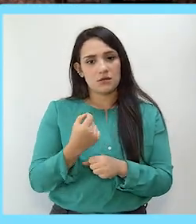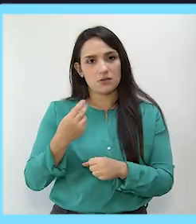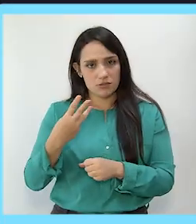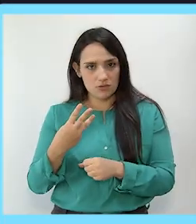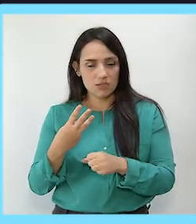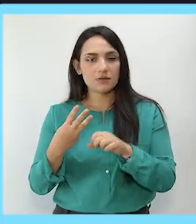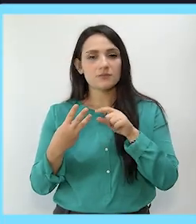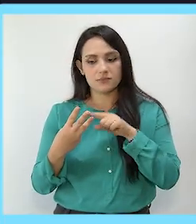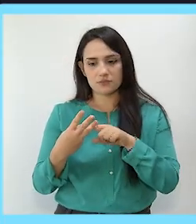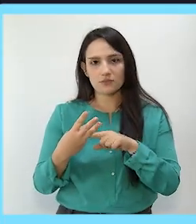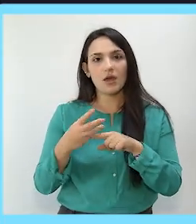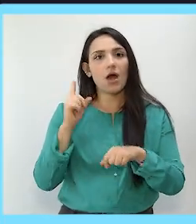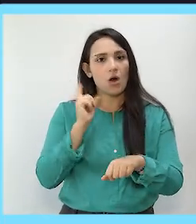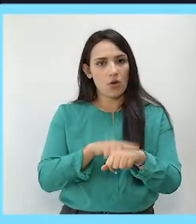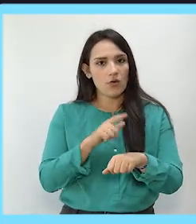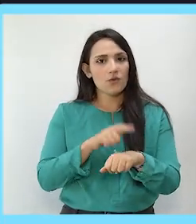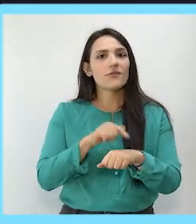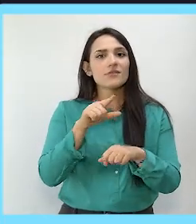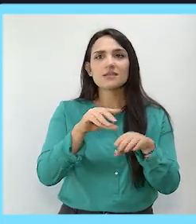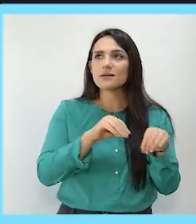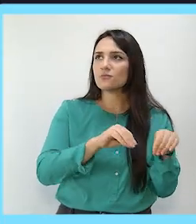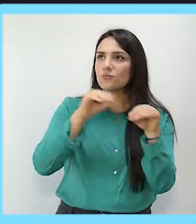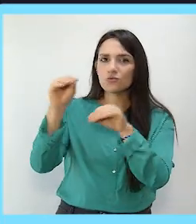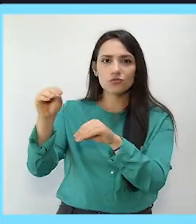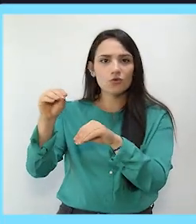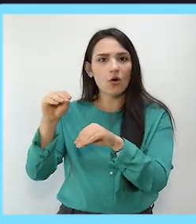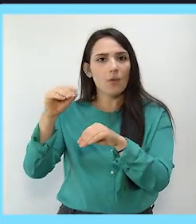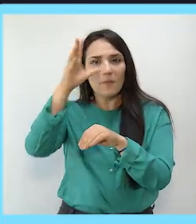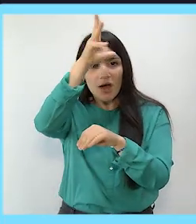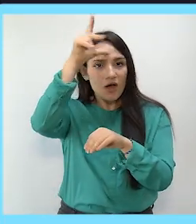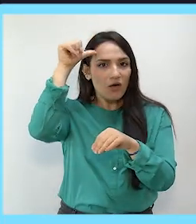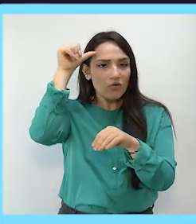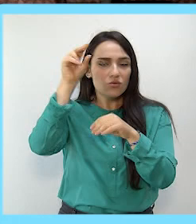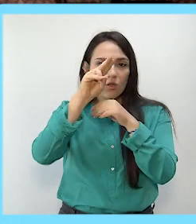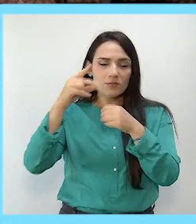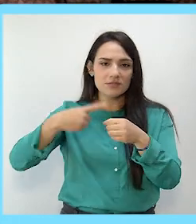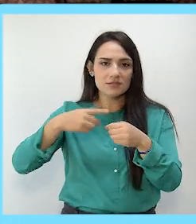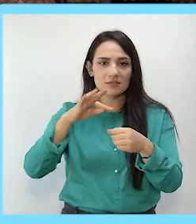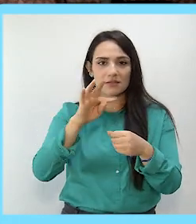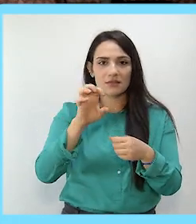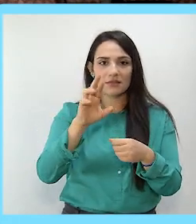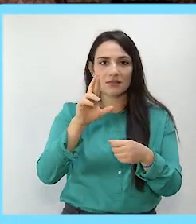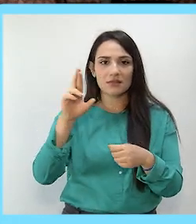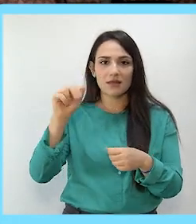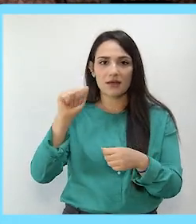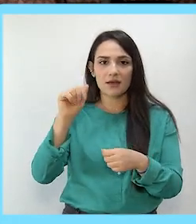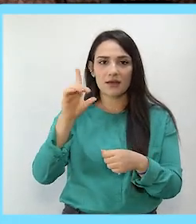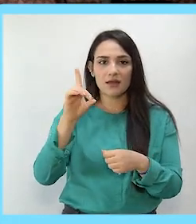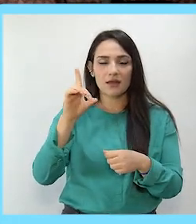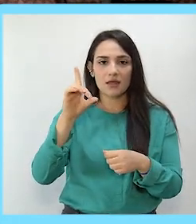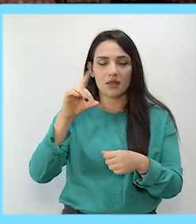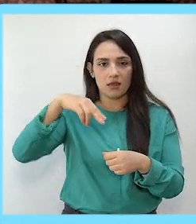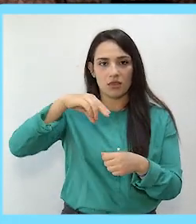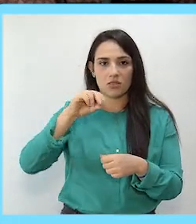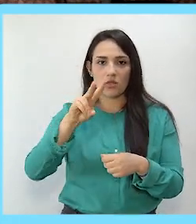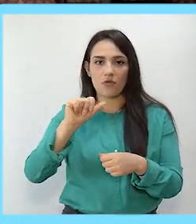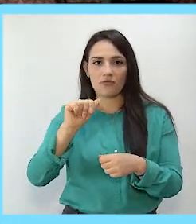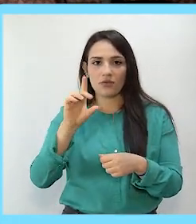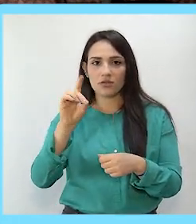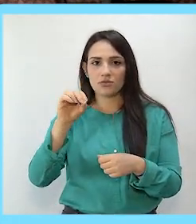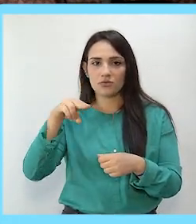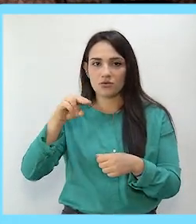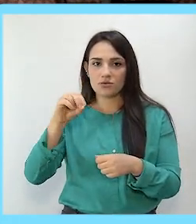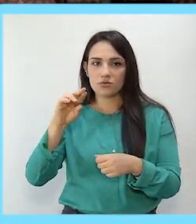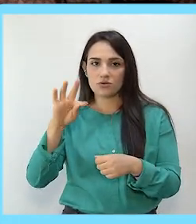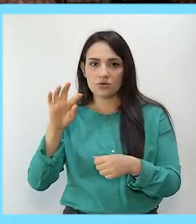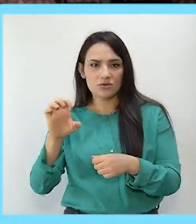2003. Então vamos contar um pouco essa tua ida para o Mato Grosso. Qual é o nome da cidade mesmo? Terra Nova do Norte. A senhora lembra do primeiro dia que a senhora chegou na